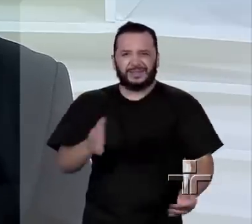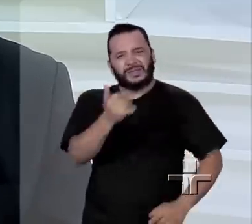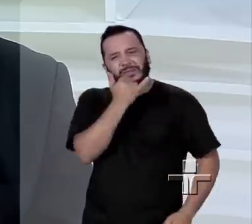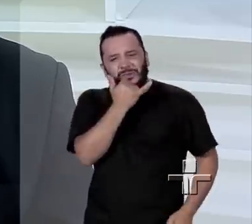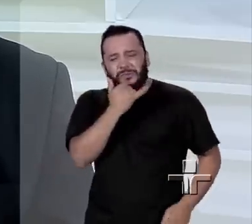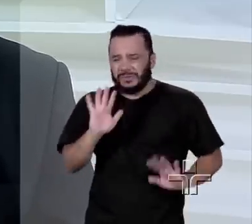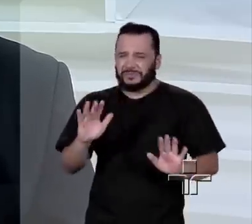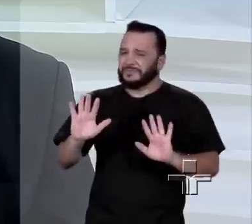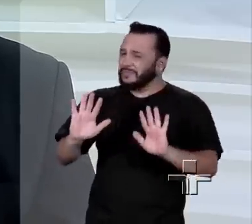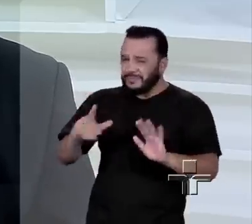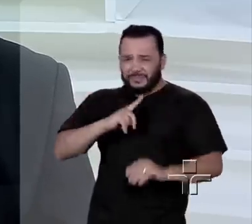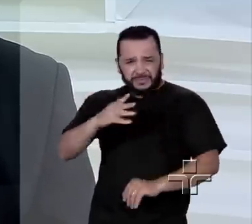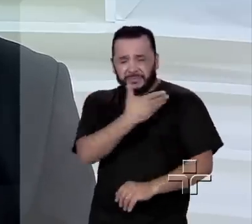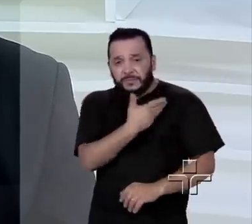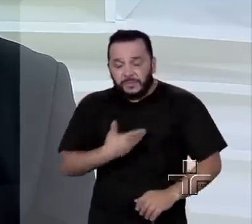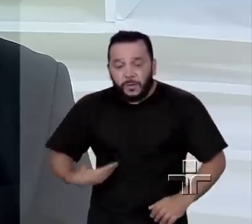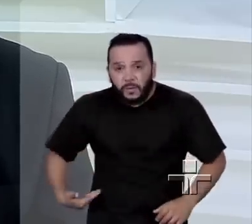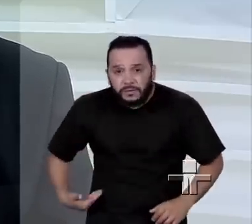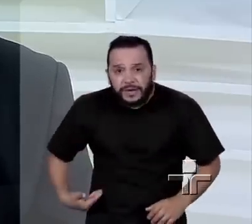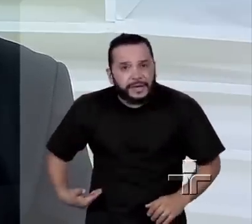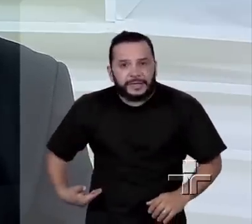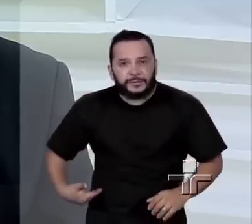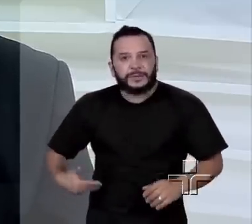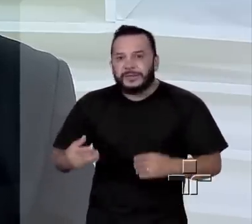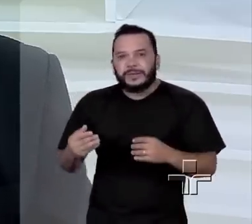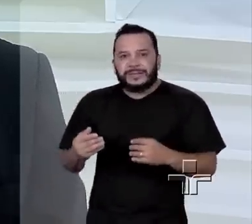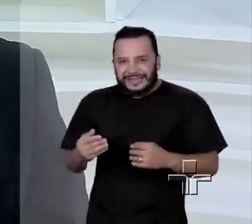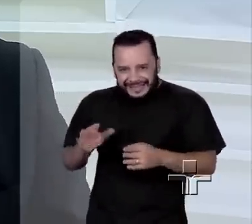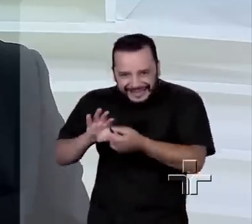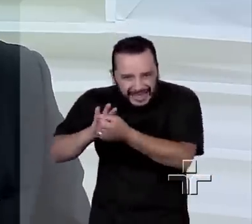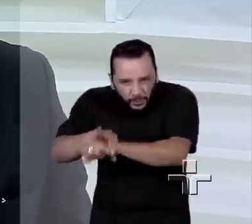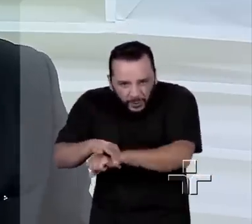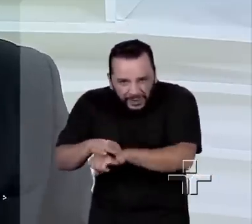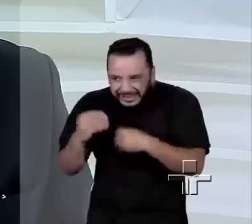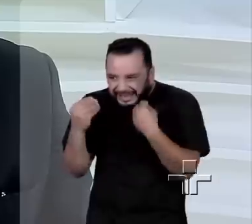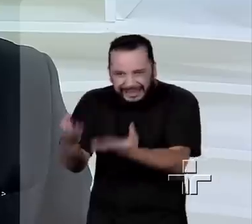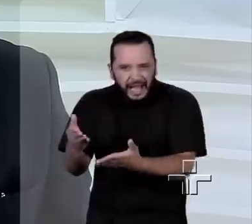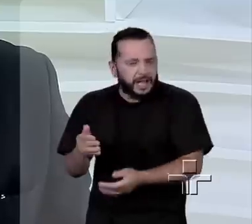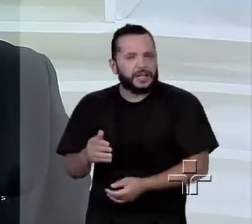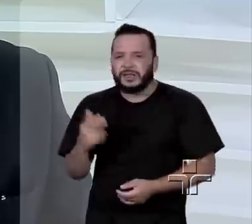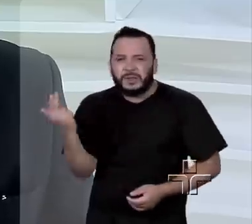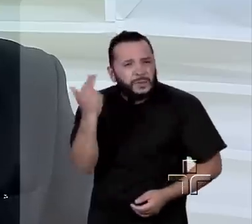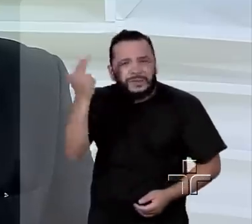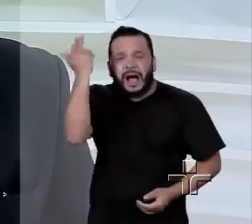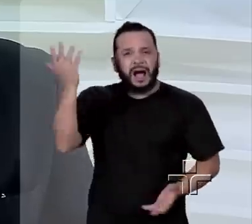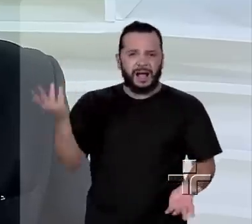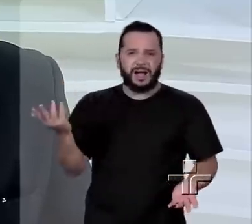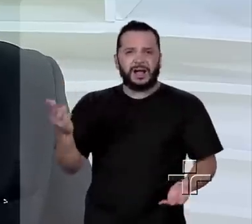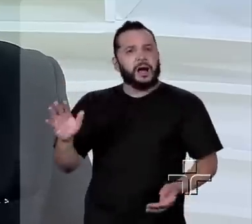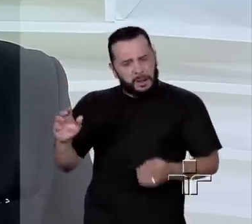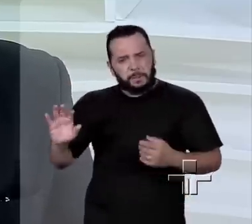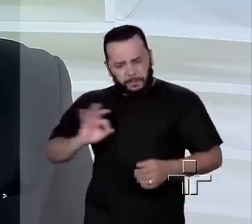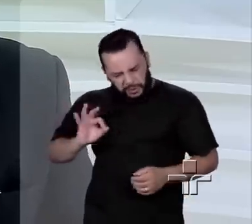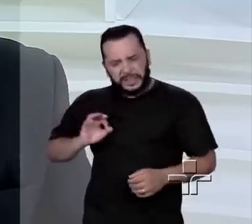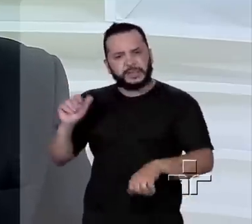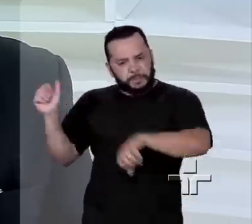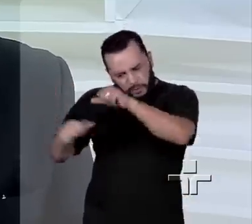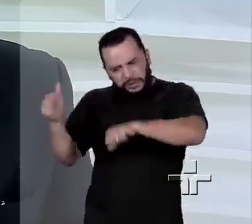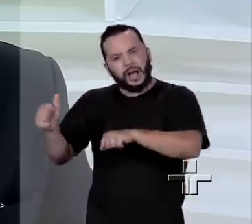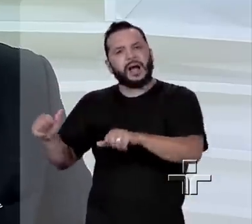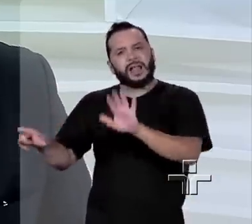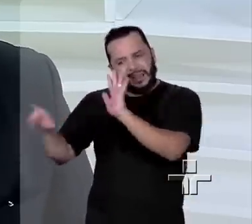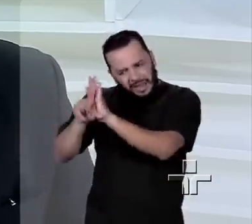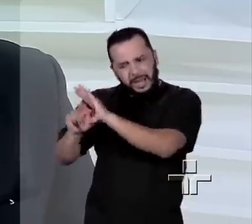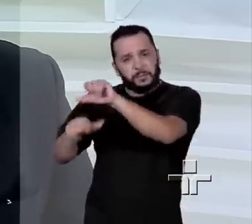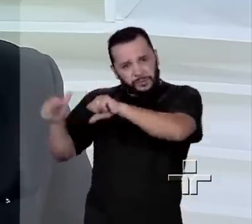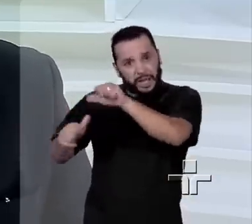garantia mínima de segurança à população. Isso nós temos que mudar. A estrutura da polícia, a legislação sobre isso é